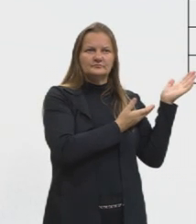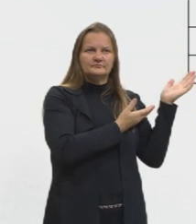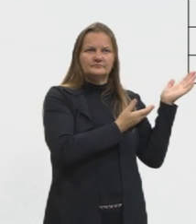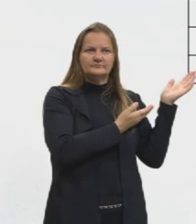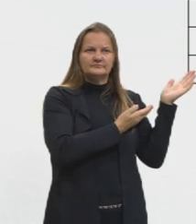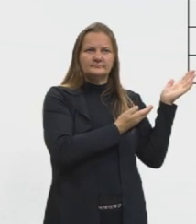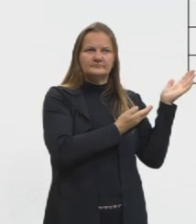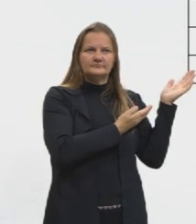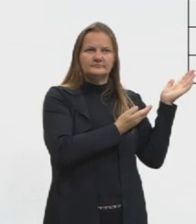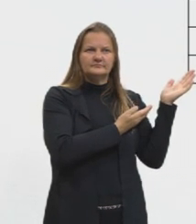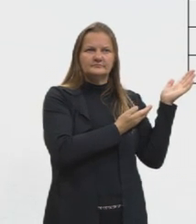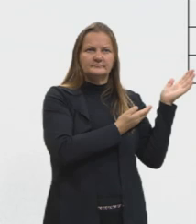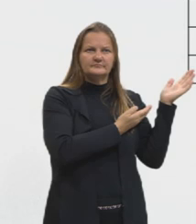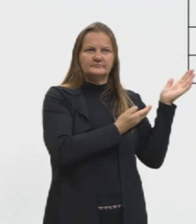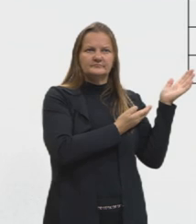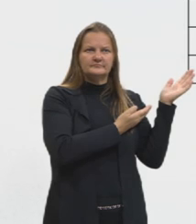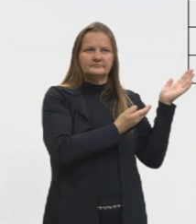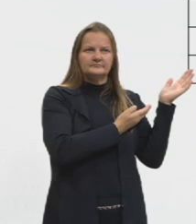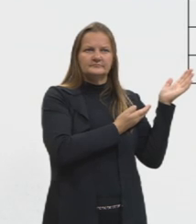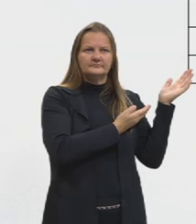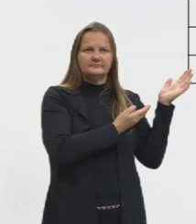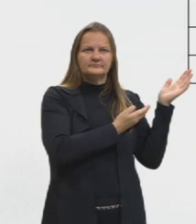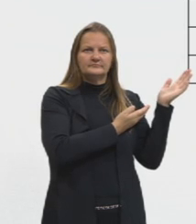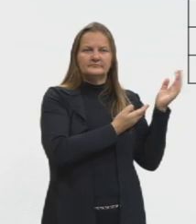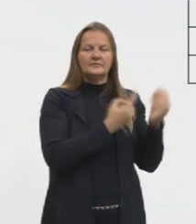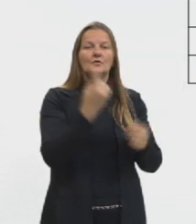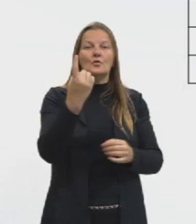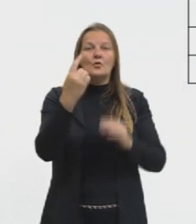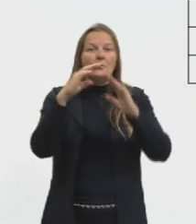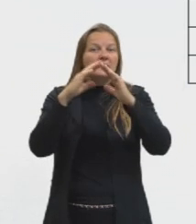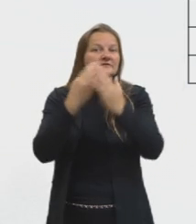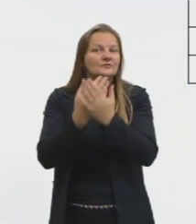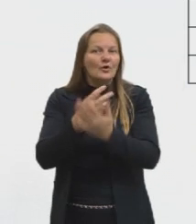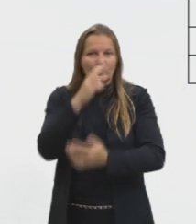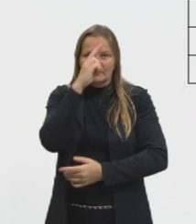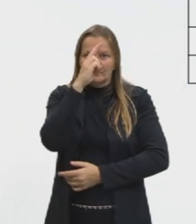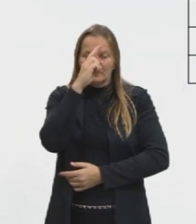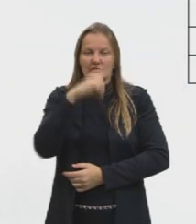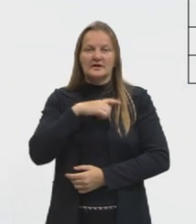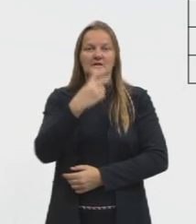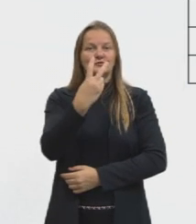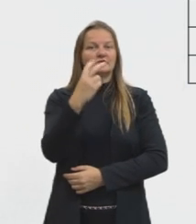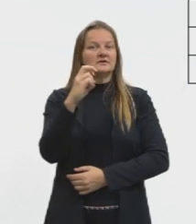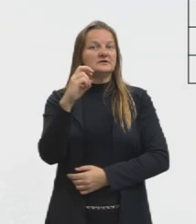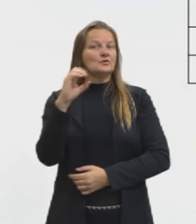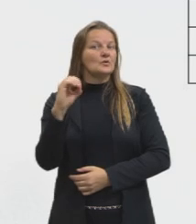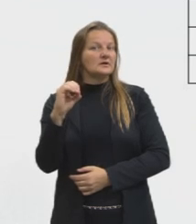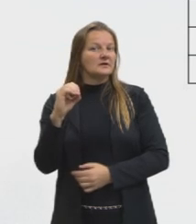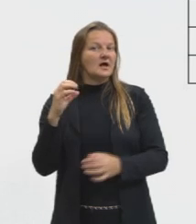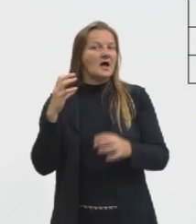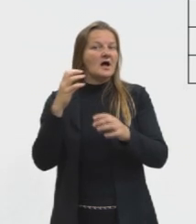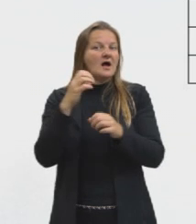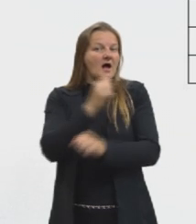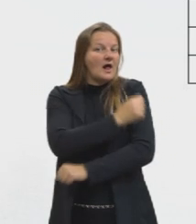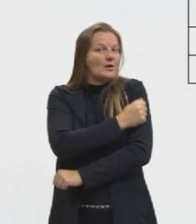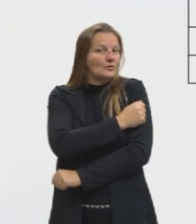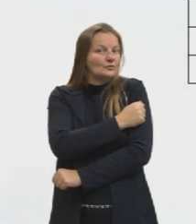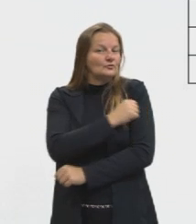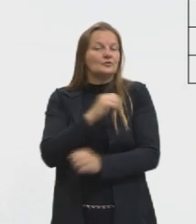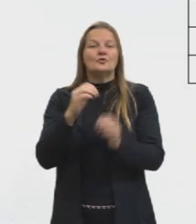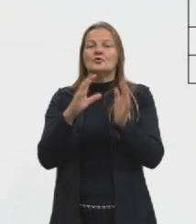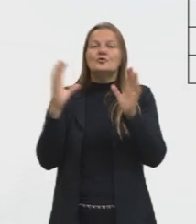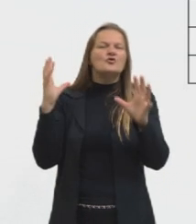gente vai retomar a leitura diz assim uma escola de ensino médio tem 250 alunos Então esse